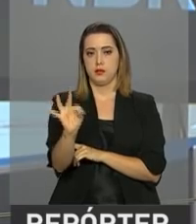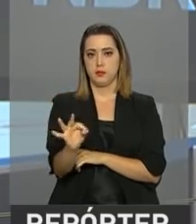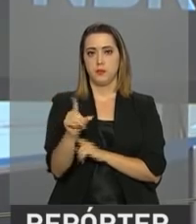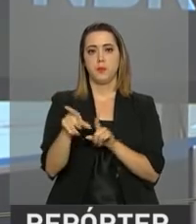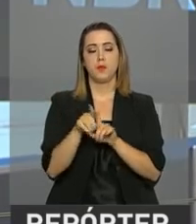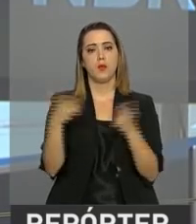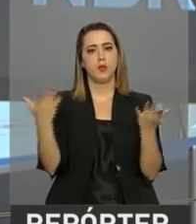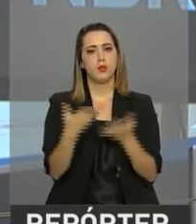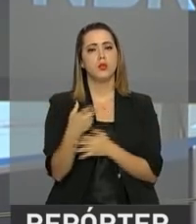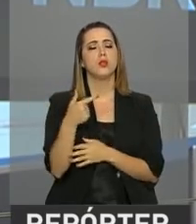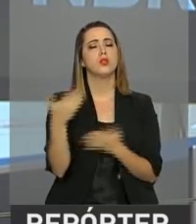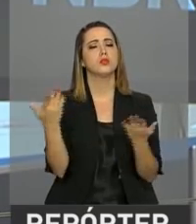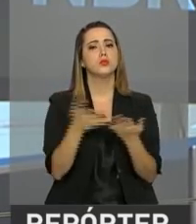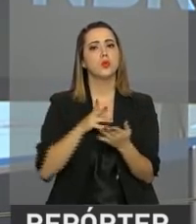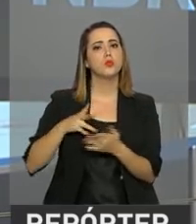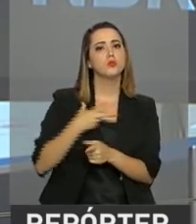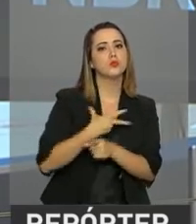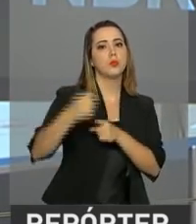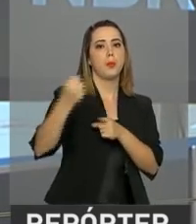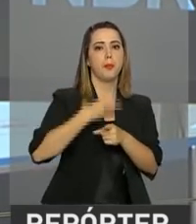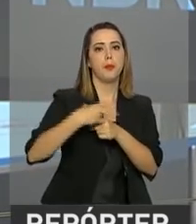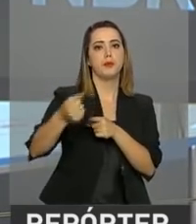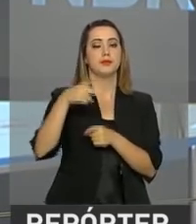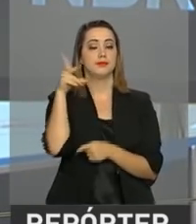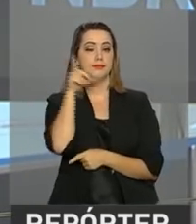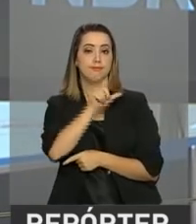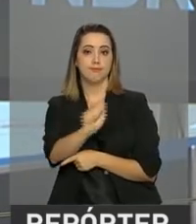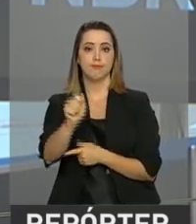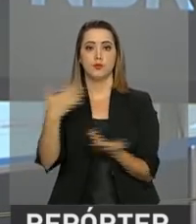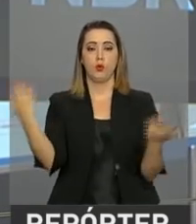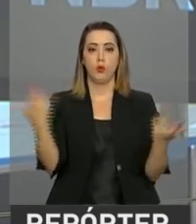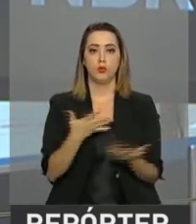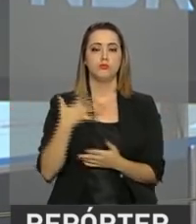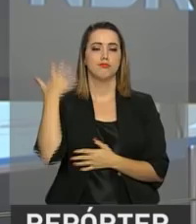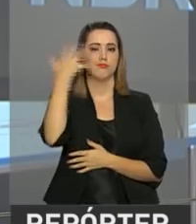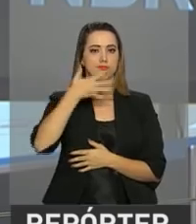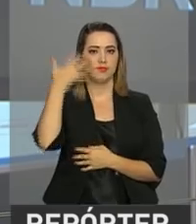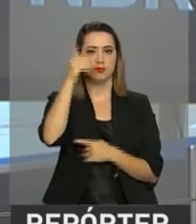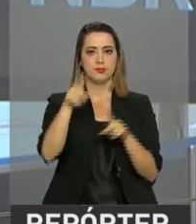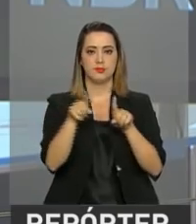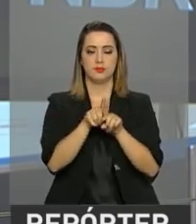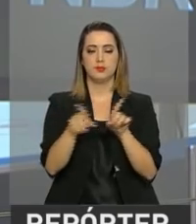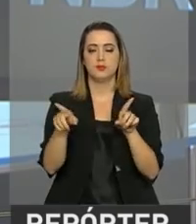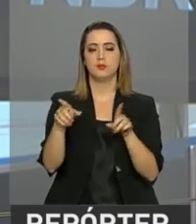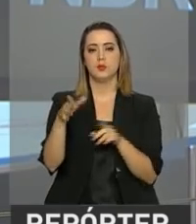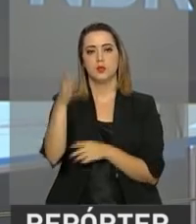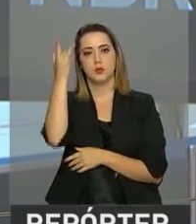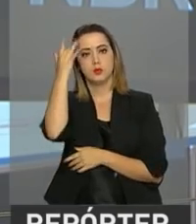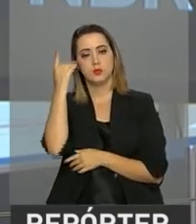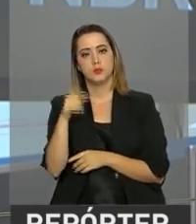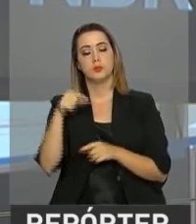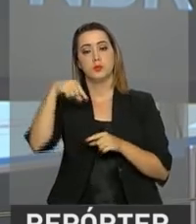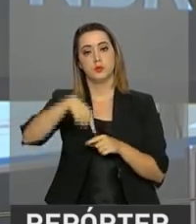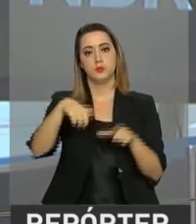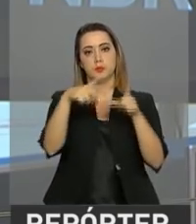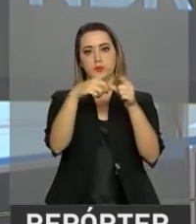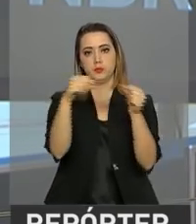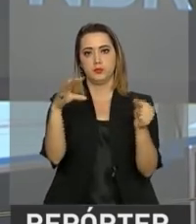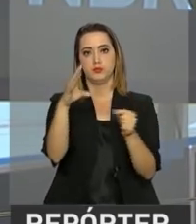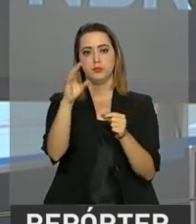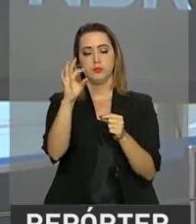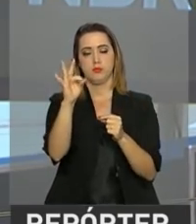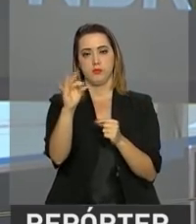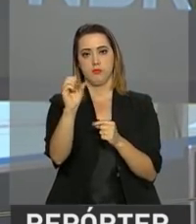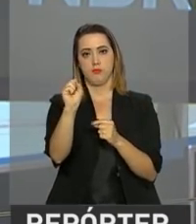conquistas para lembrar essa data um seminário está sendo realizado hoje e amanhã na sede do TST em Brasília e o presidente